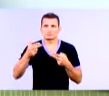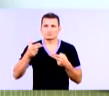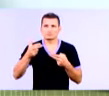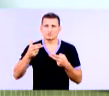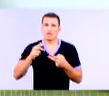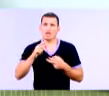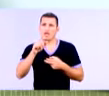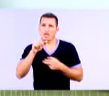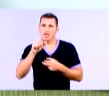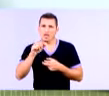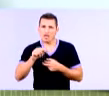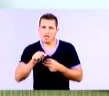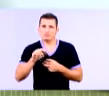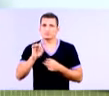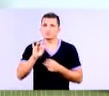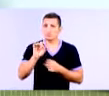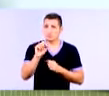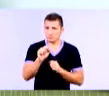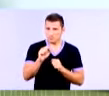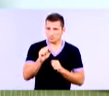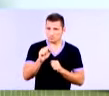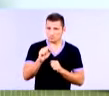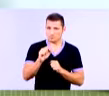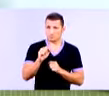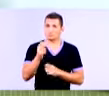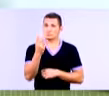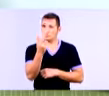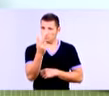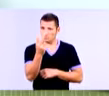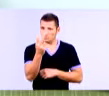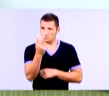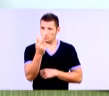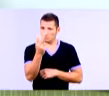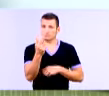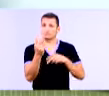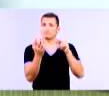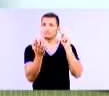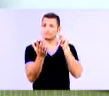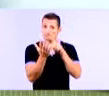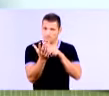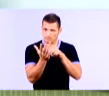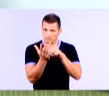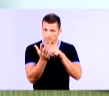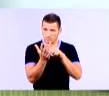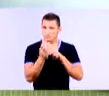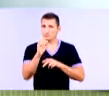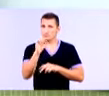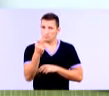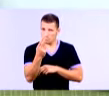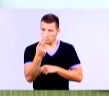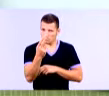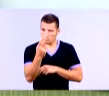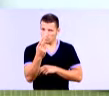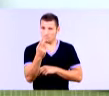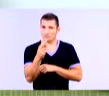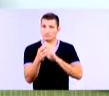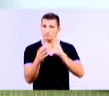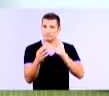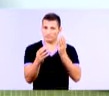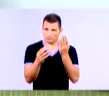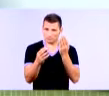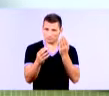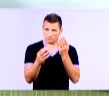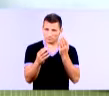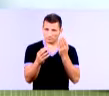são expressões que só podem resultar dois valores, ou verdadeiro ou falso. Uma expressão aritmética pode